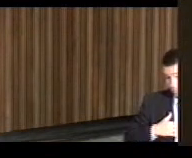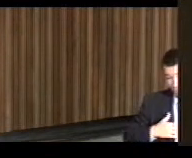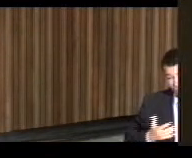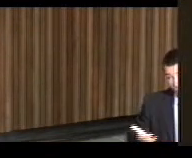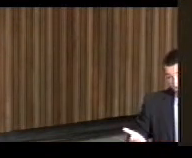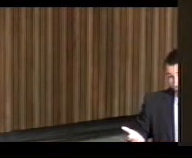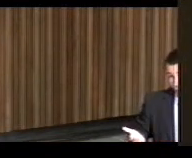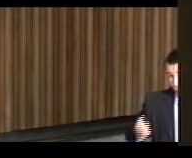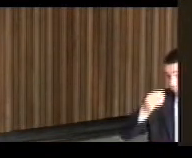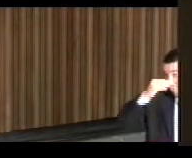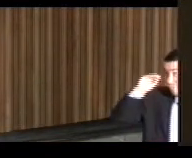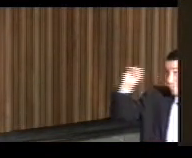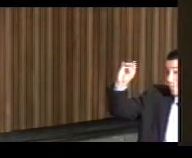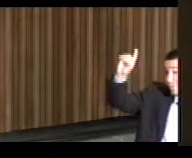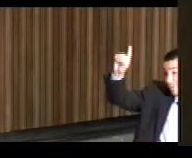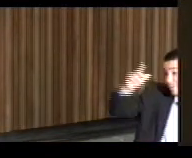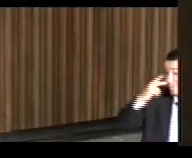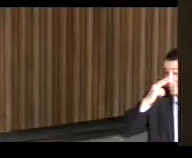Tolo sou eu.